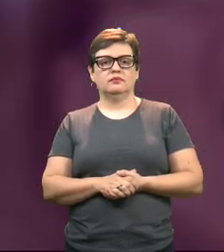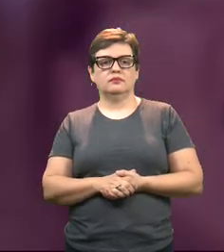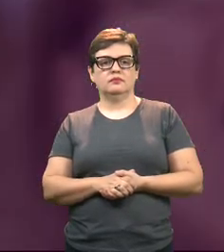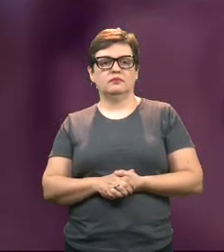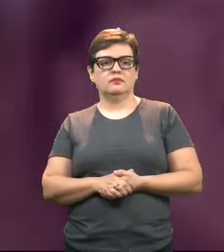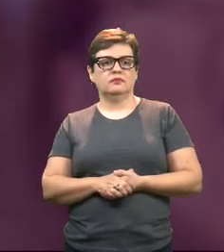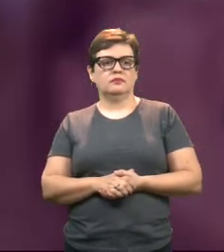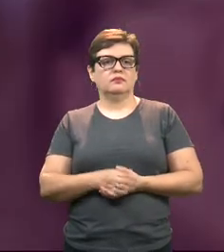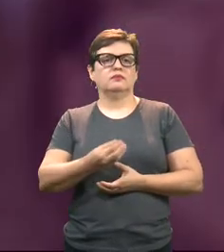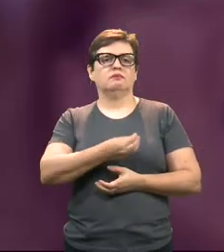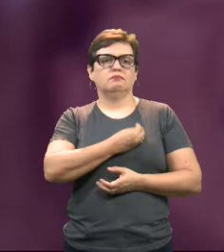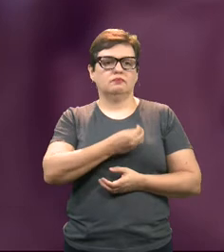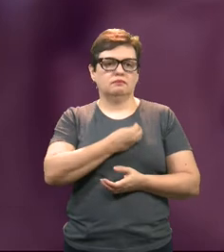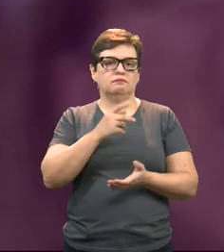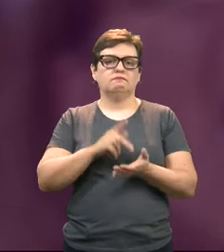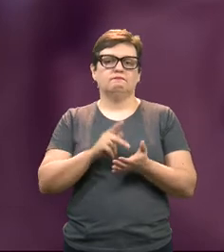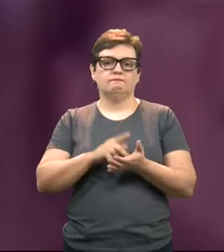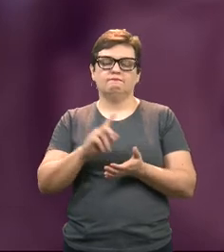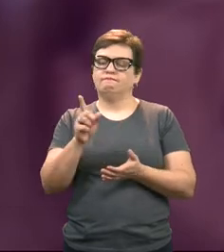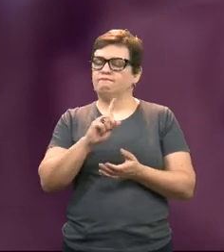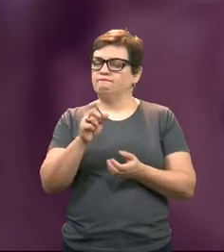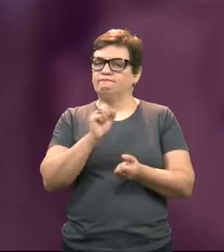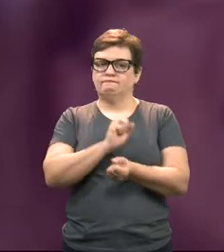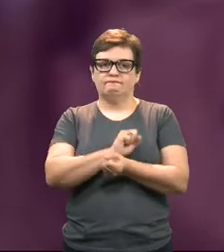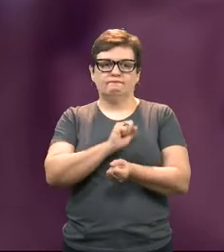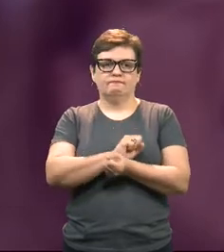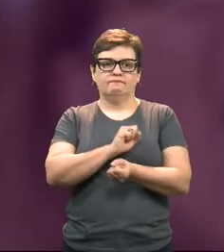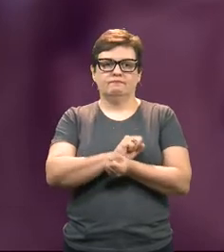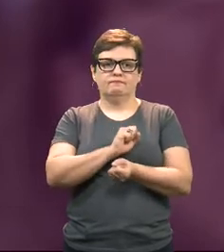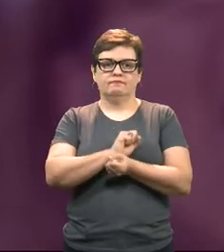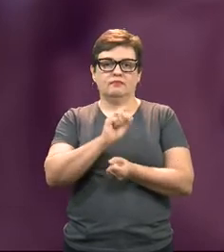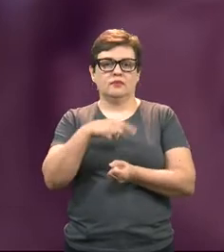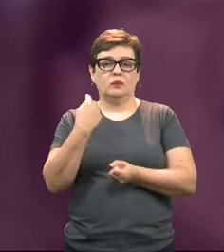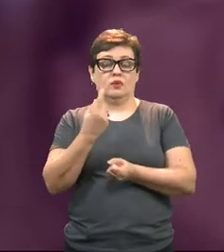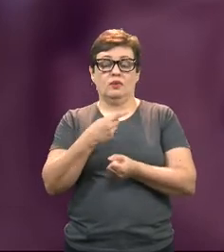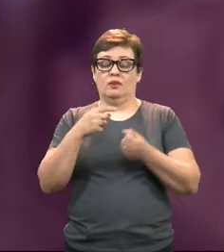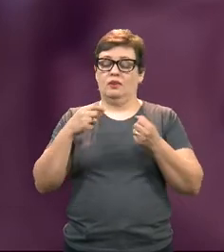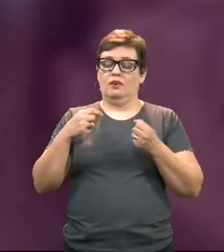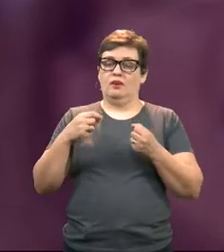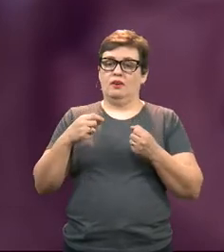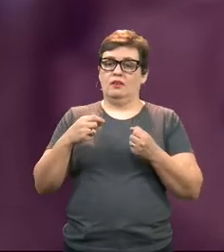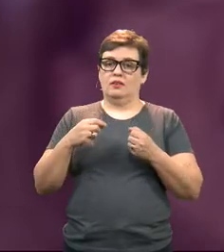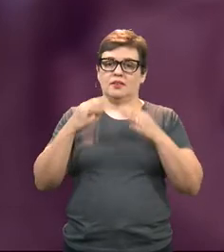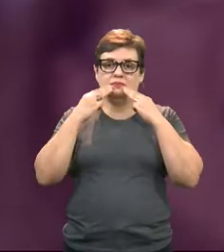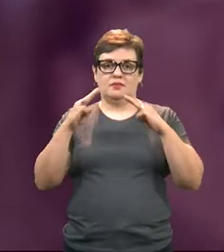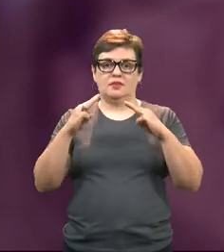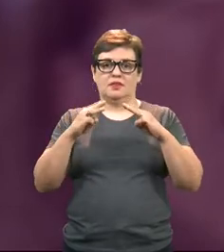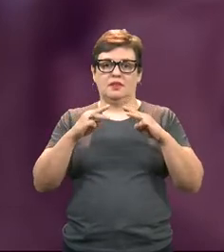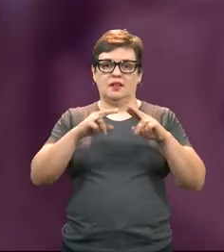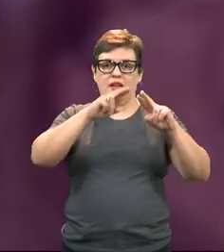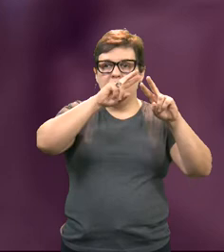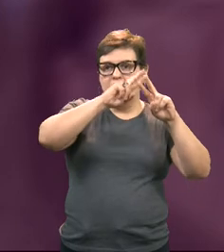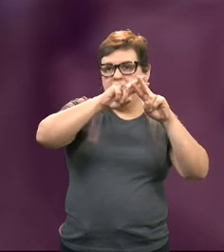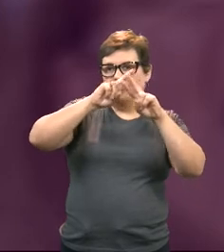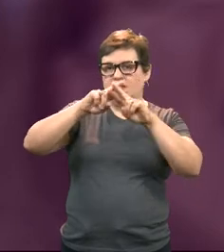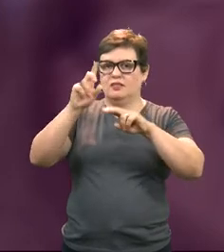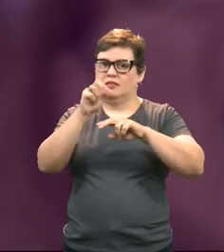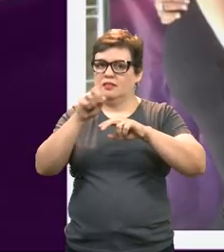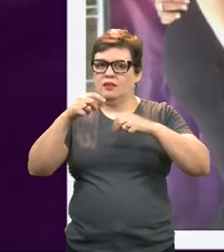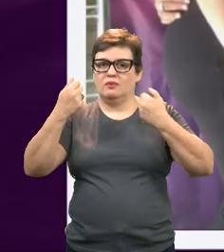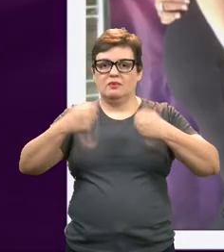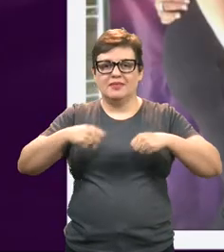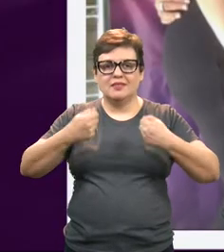a vida realmente, ela não espera. E o nosso lema é sempre, hashtag não espere precisar para